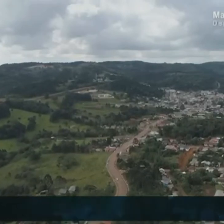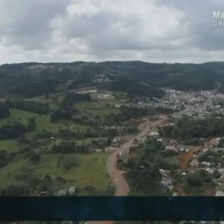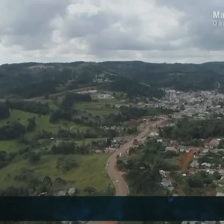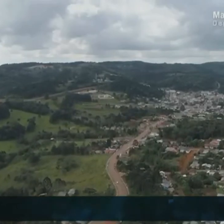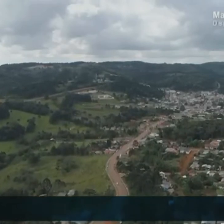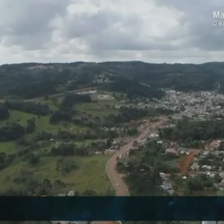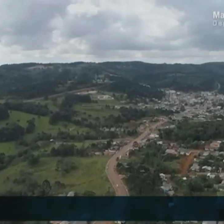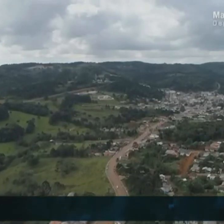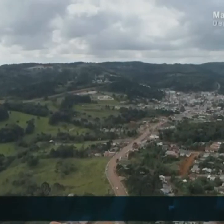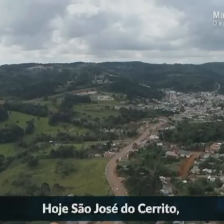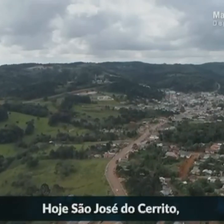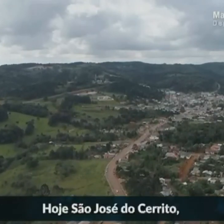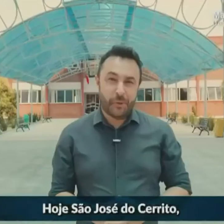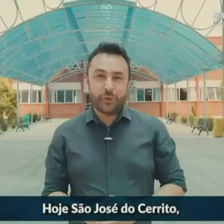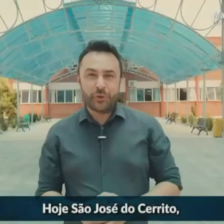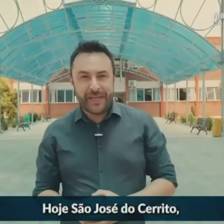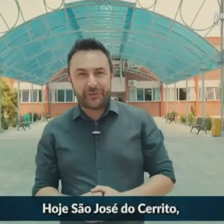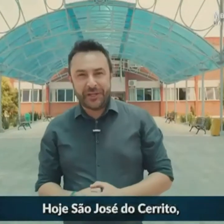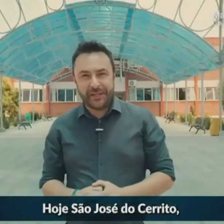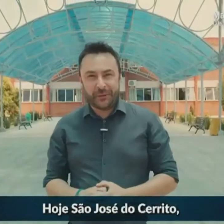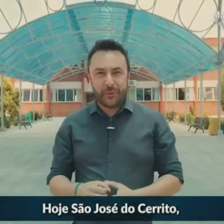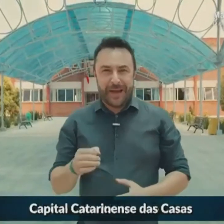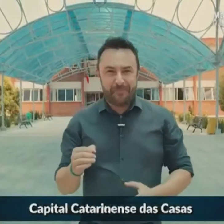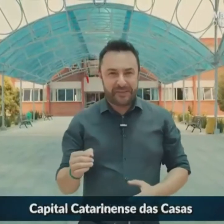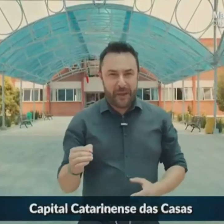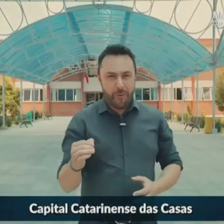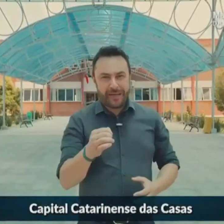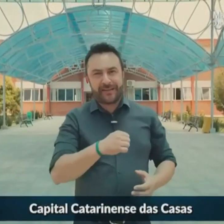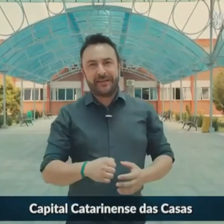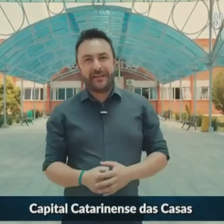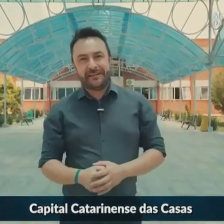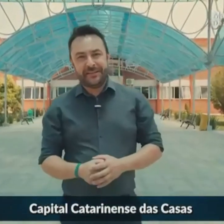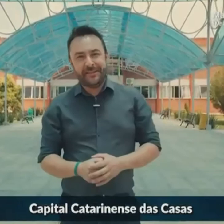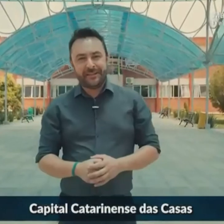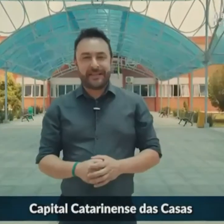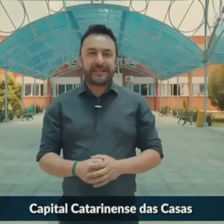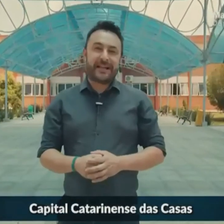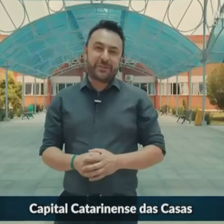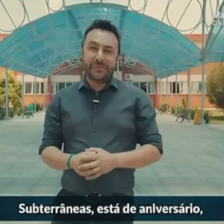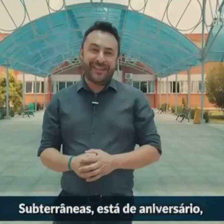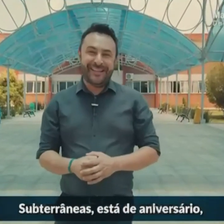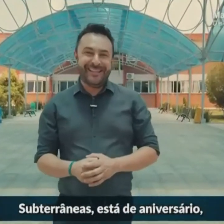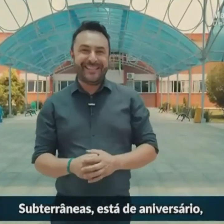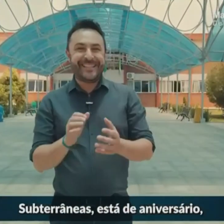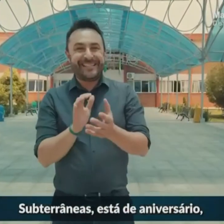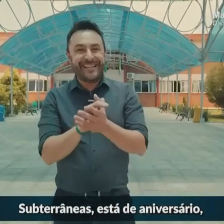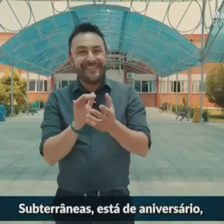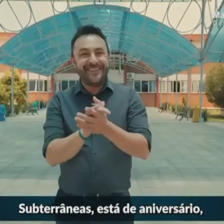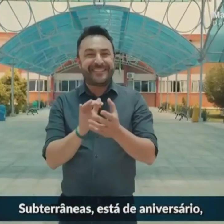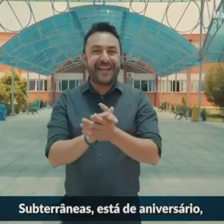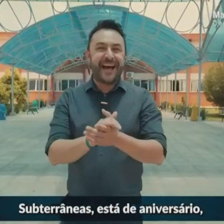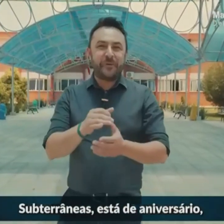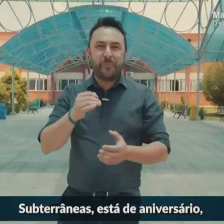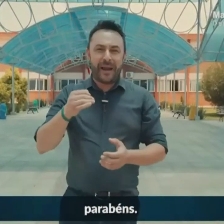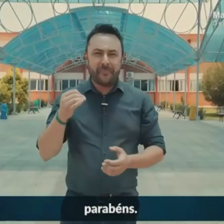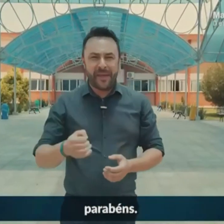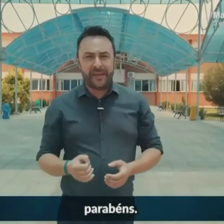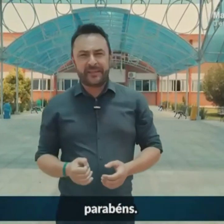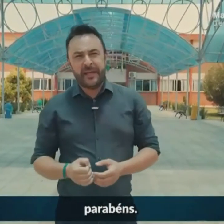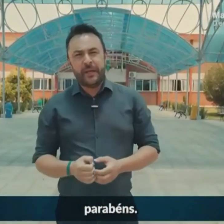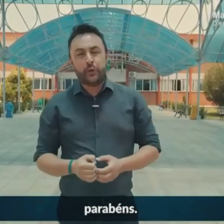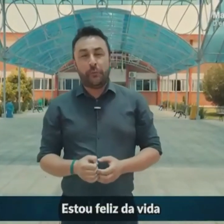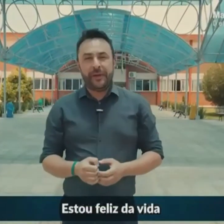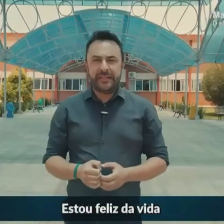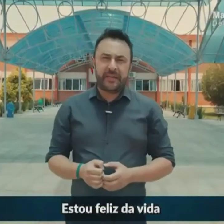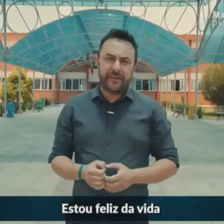Natal. Hoje, São José do Cerrito, capital catarinense das casas subterrâneas, está de aniversário,